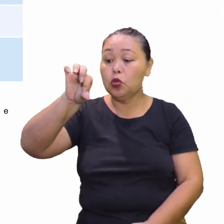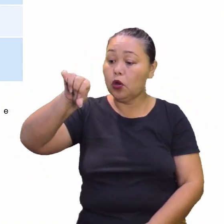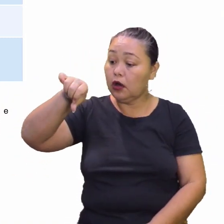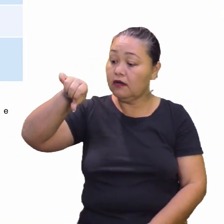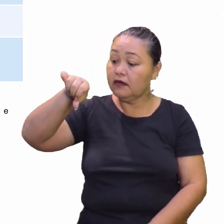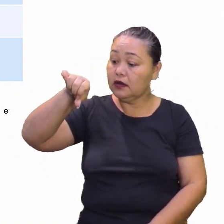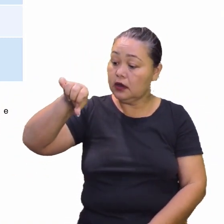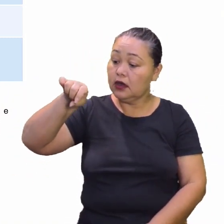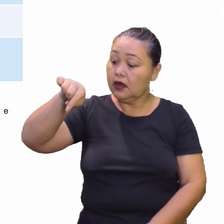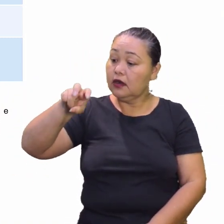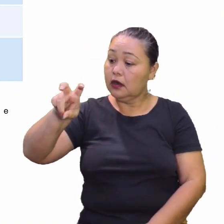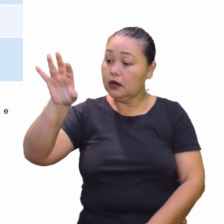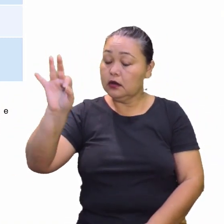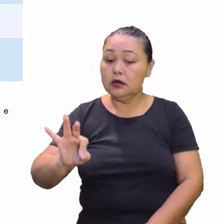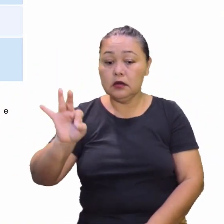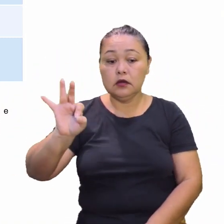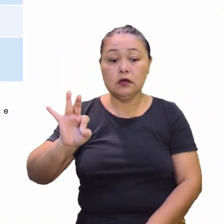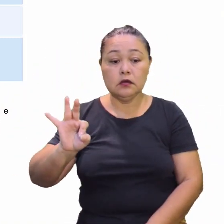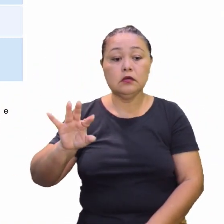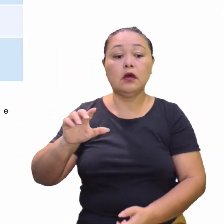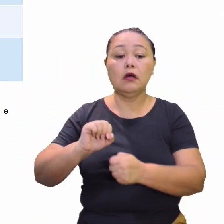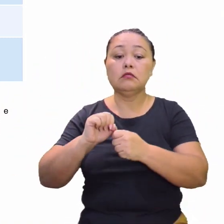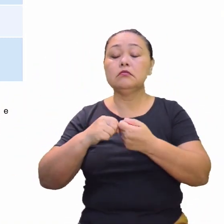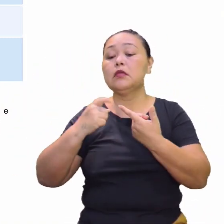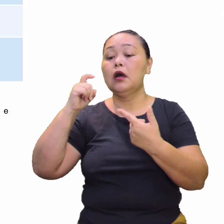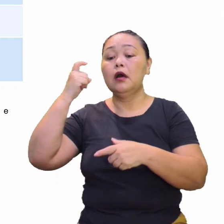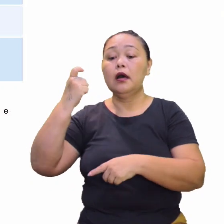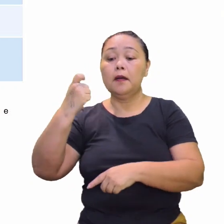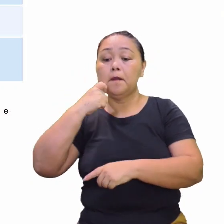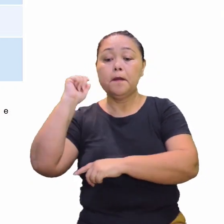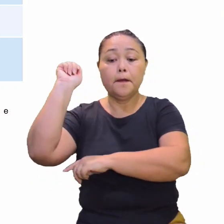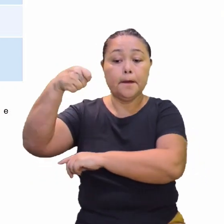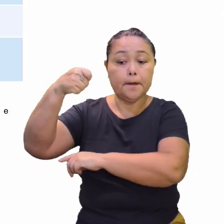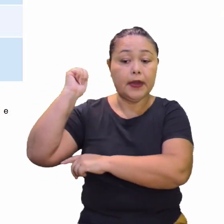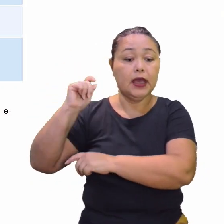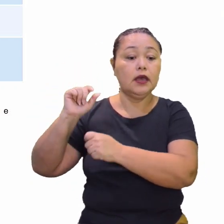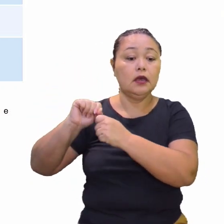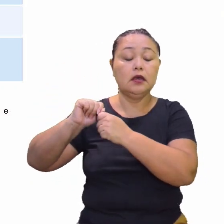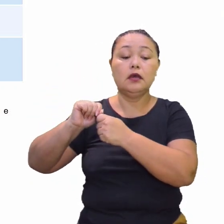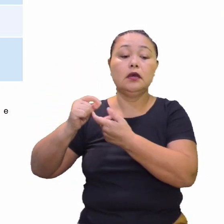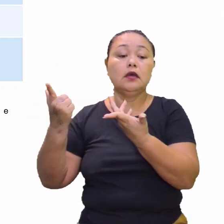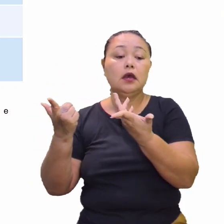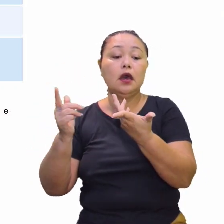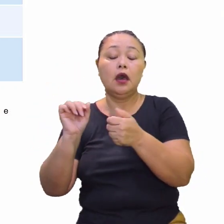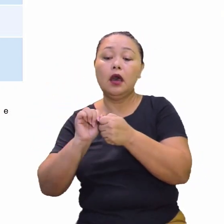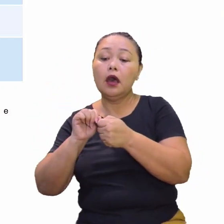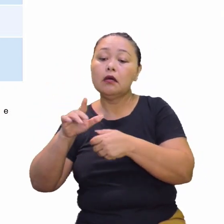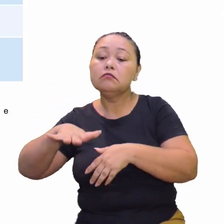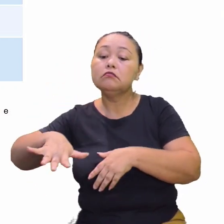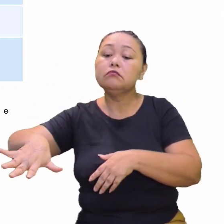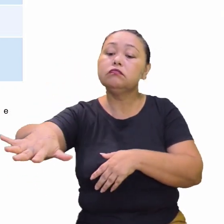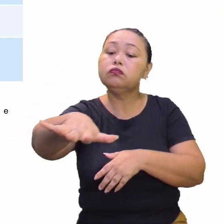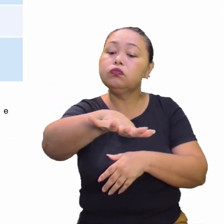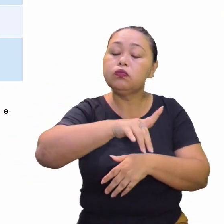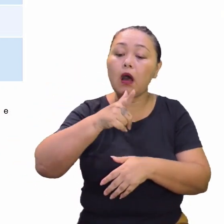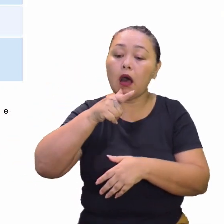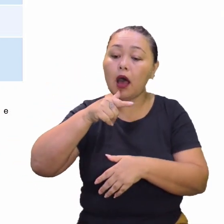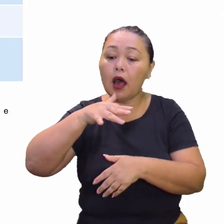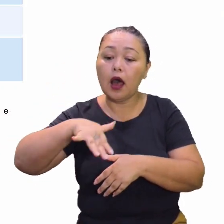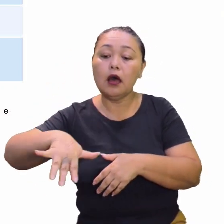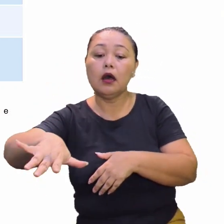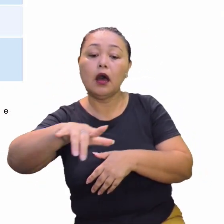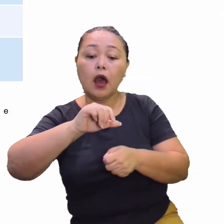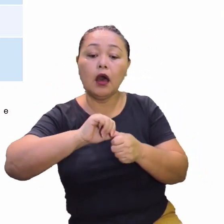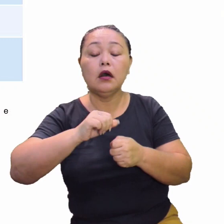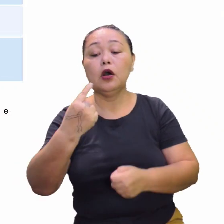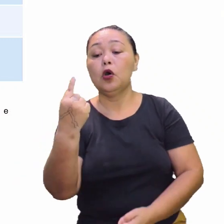9,5%. E a produção florestal, pesca e a aquicultura, 1,7%. Então, se a gente